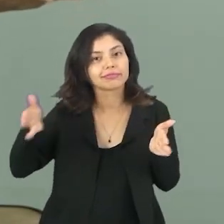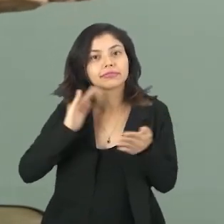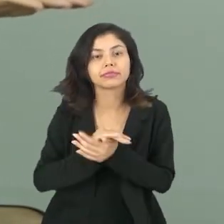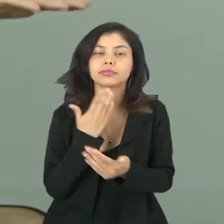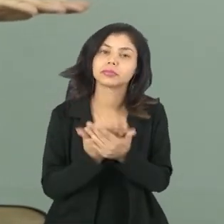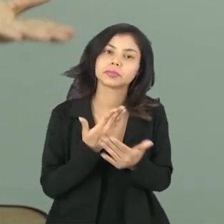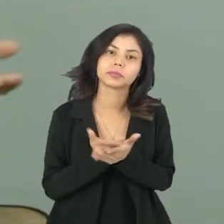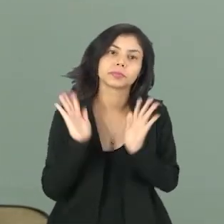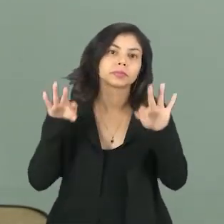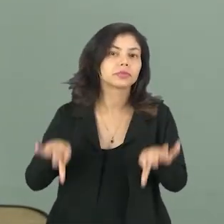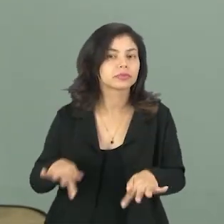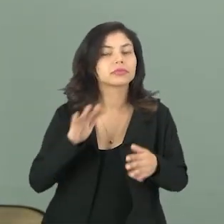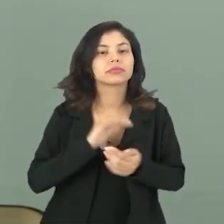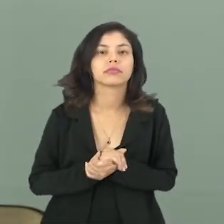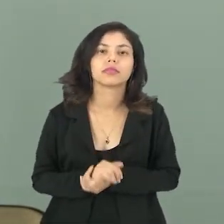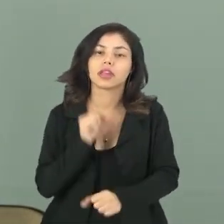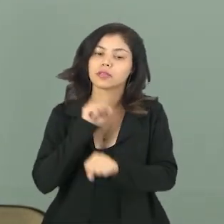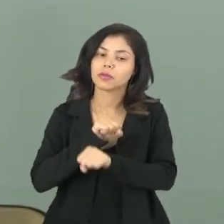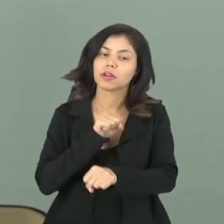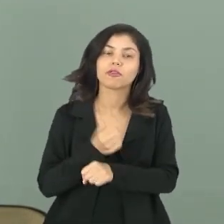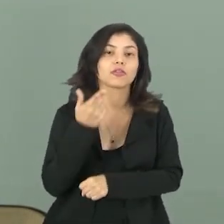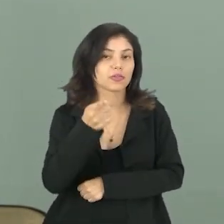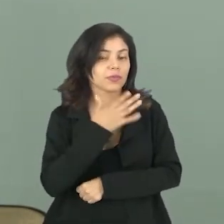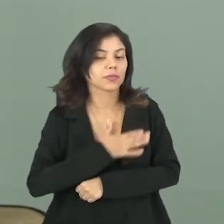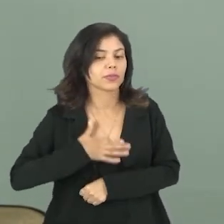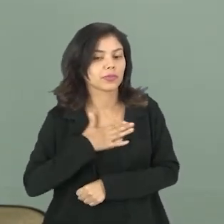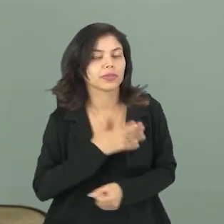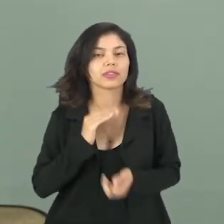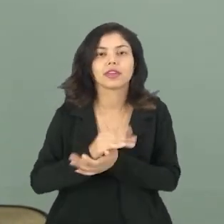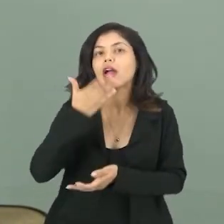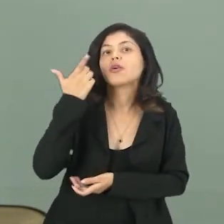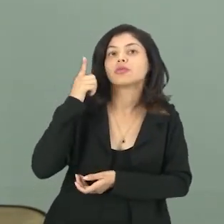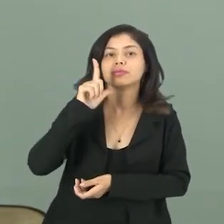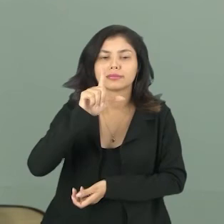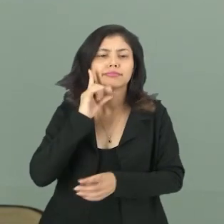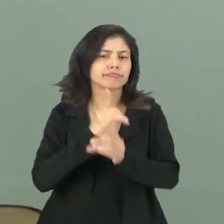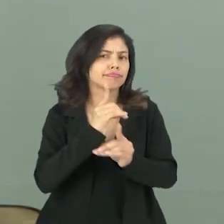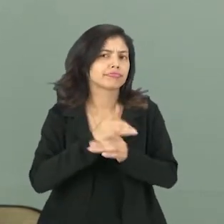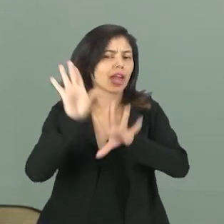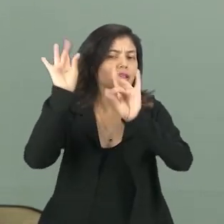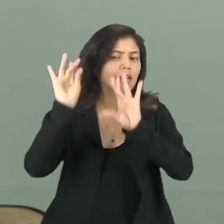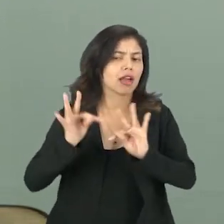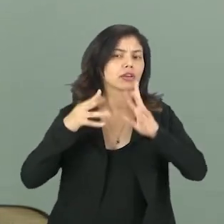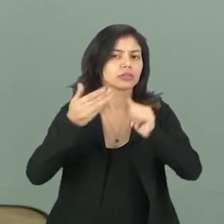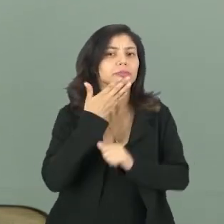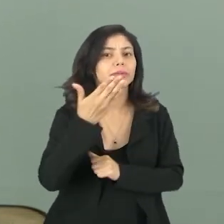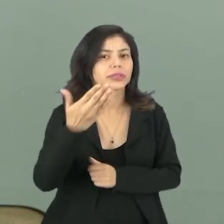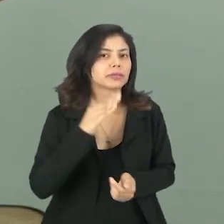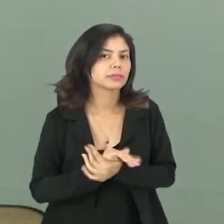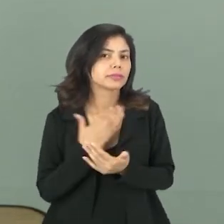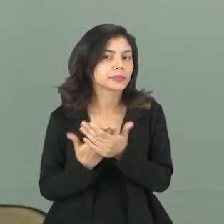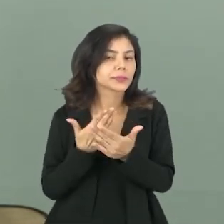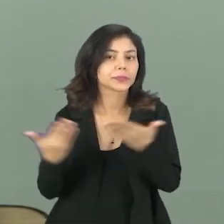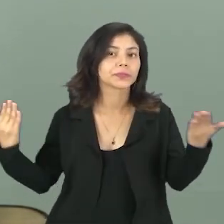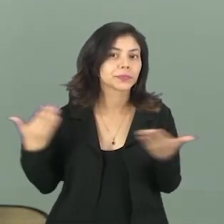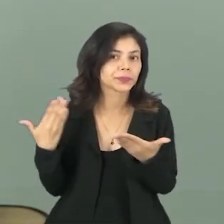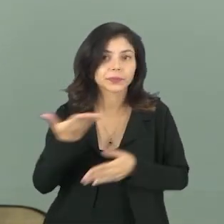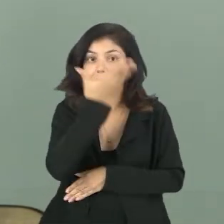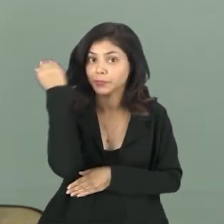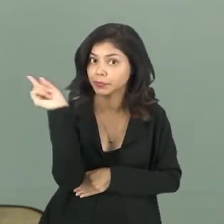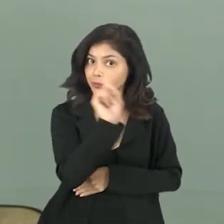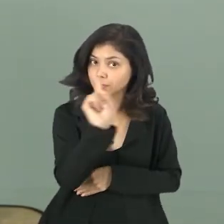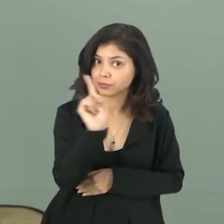e a nossa aula está chegando ao fim Espero que você tenha gostado e tenha conseguido identificar tudo que solicitamos na aula de hoje